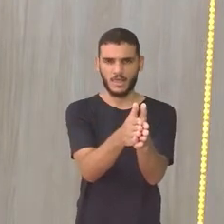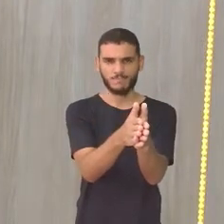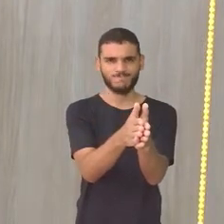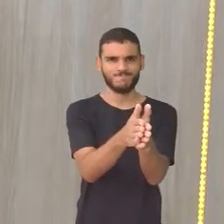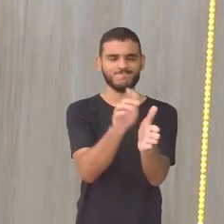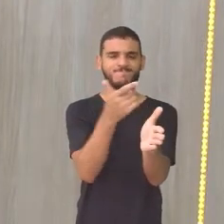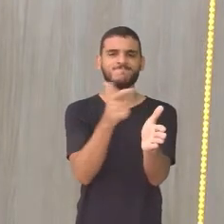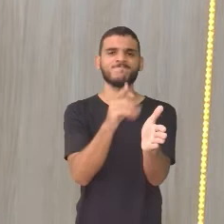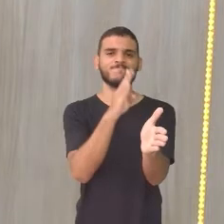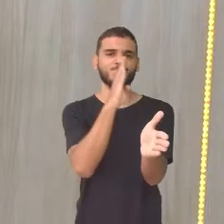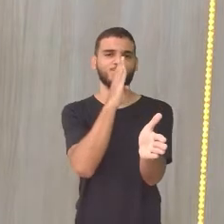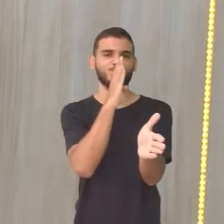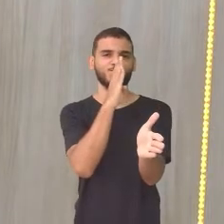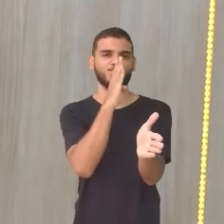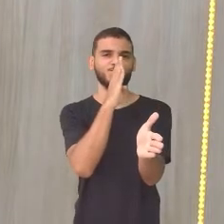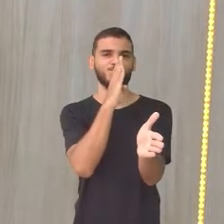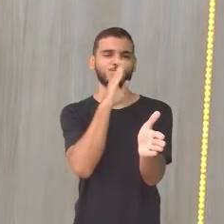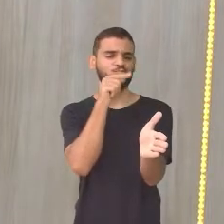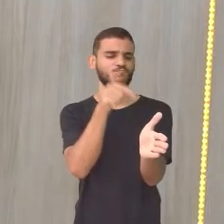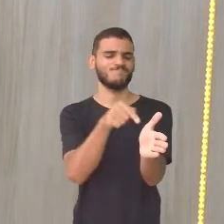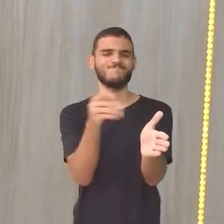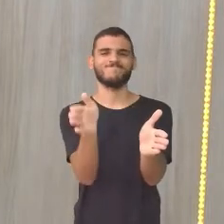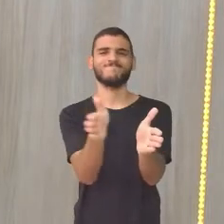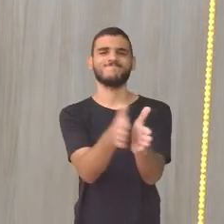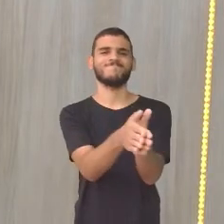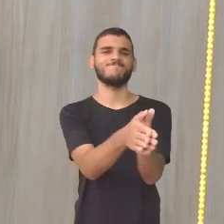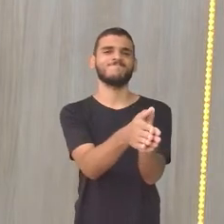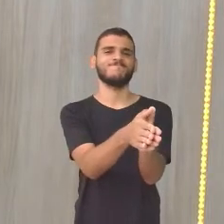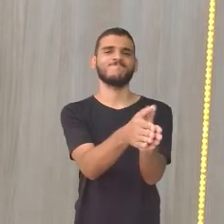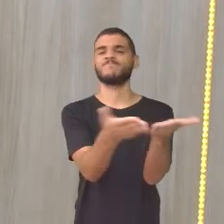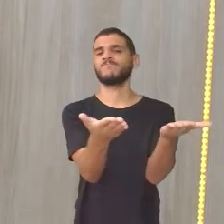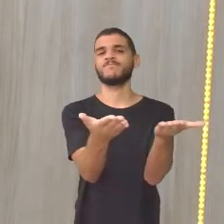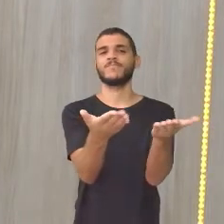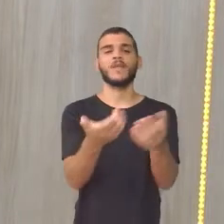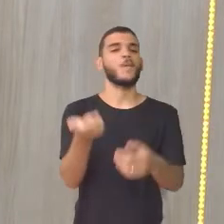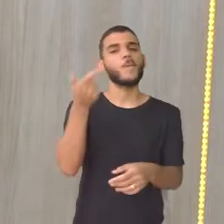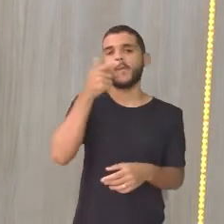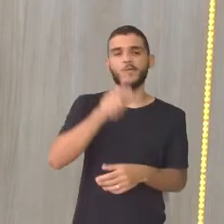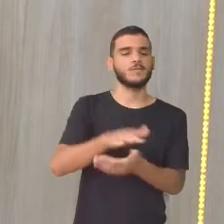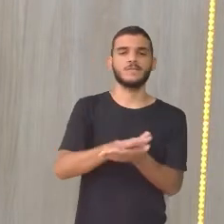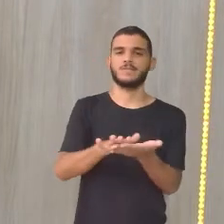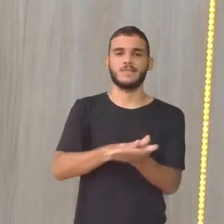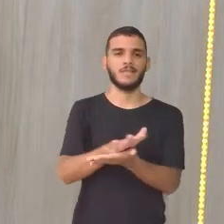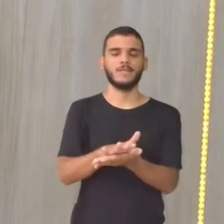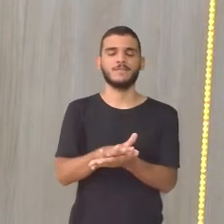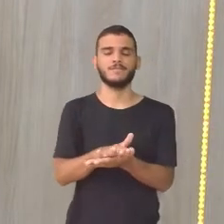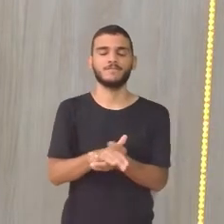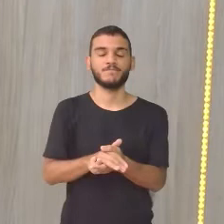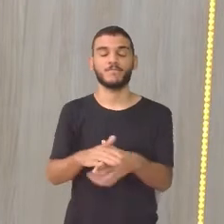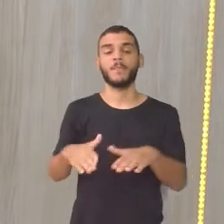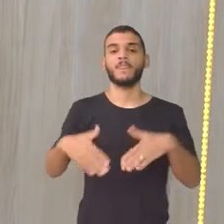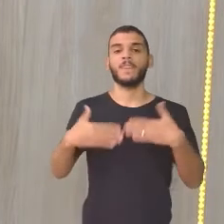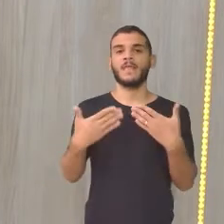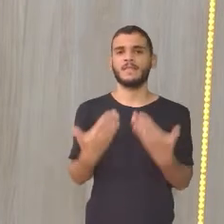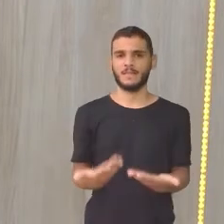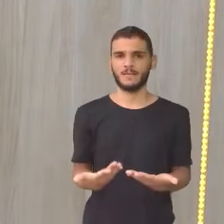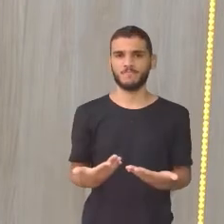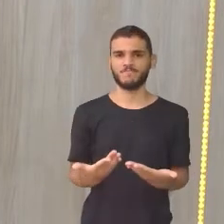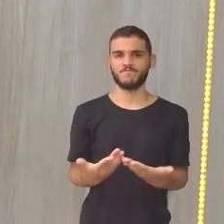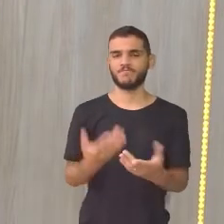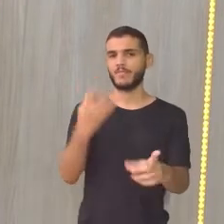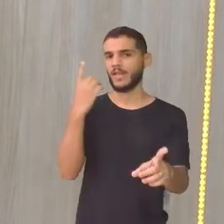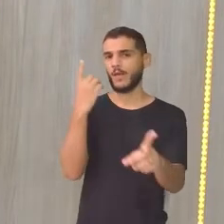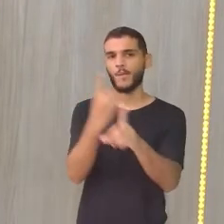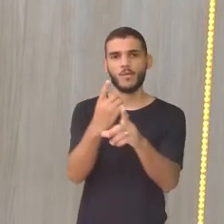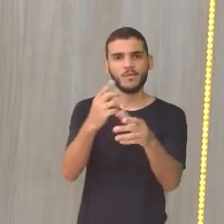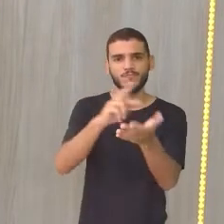somos informados, nós somos despertados, não é? Nós descobrimos muitas coisas através da